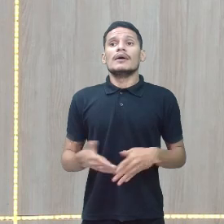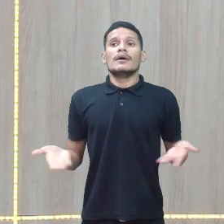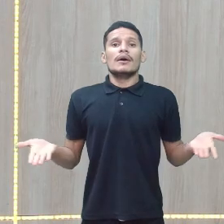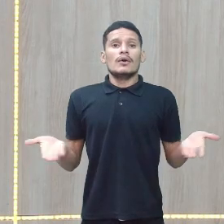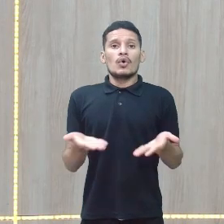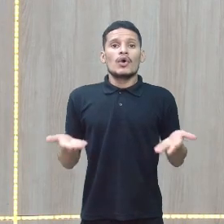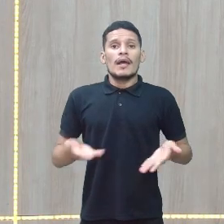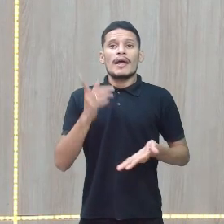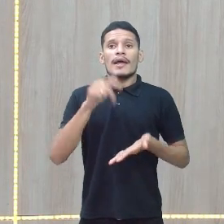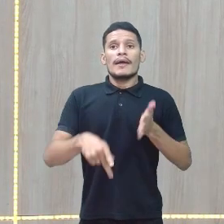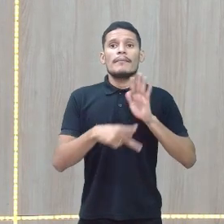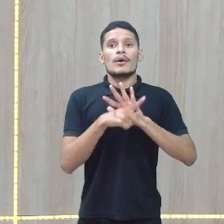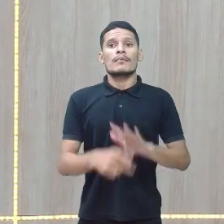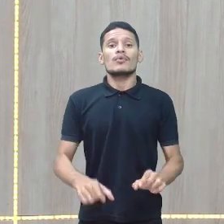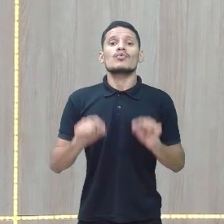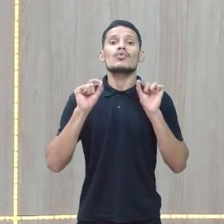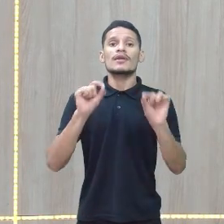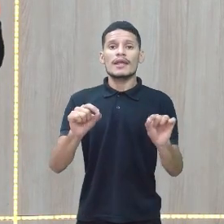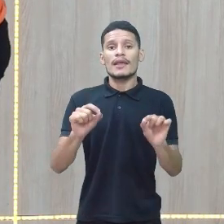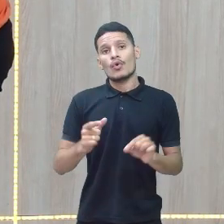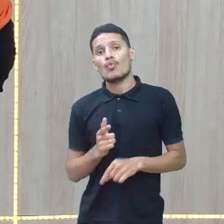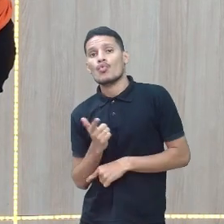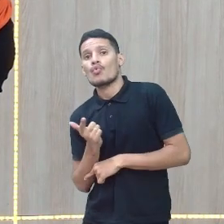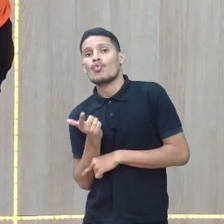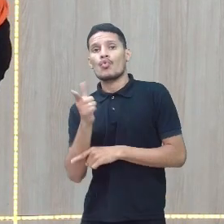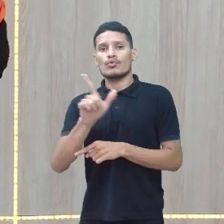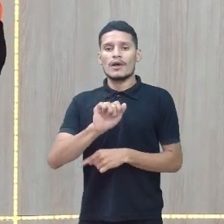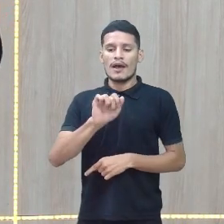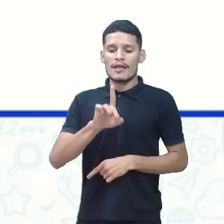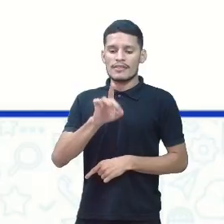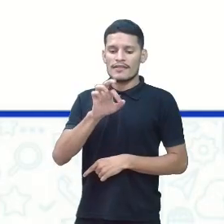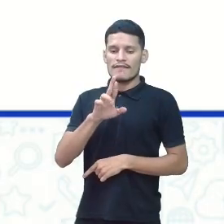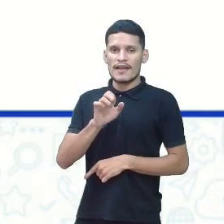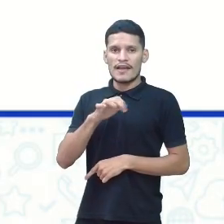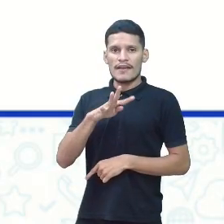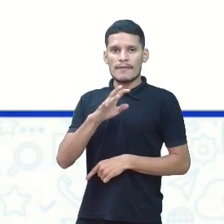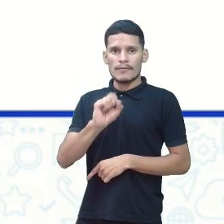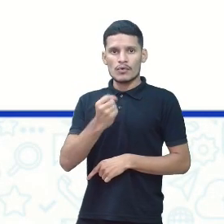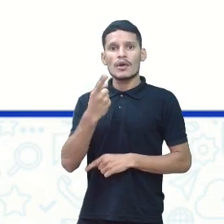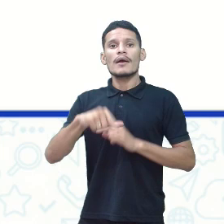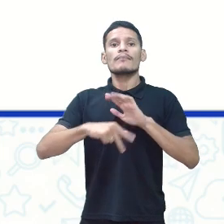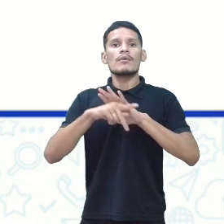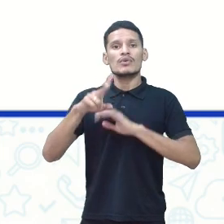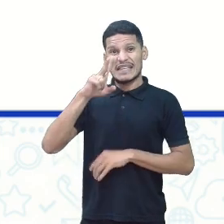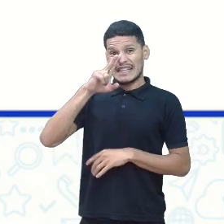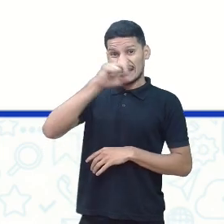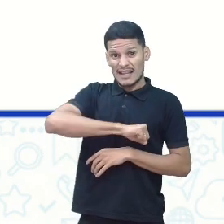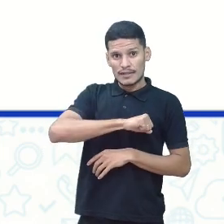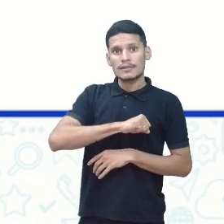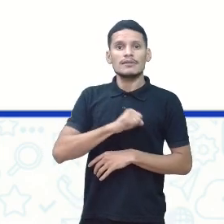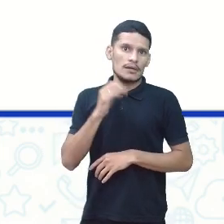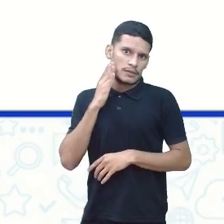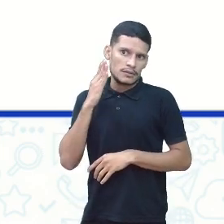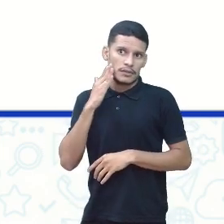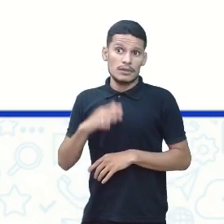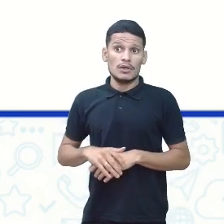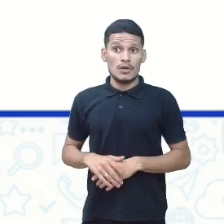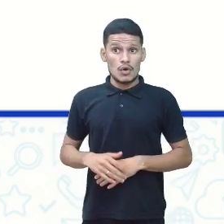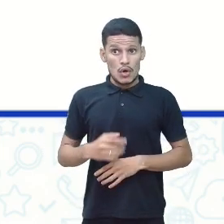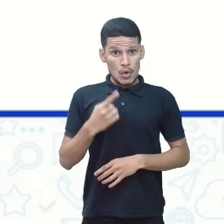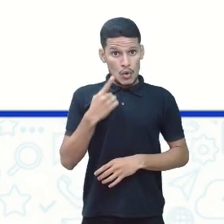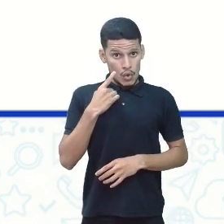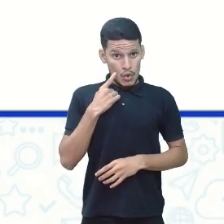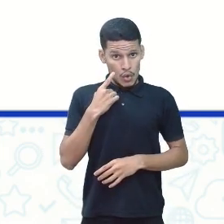vemos outro advérbio que é de intensidade. E aí nós